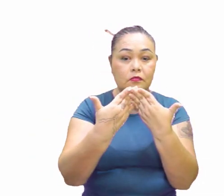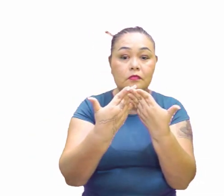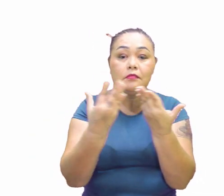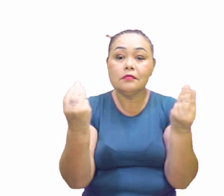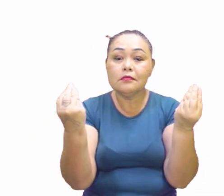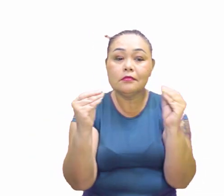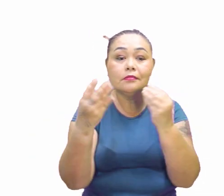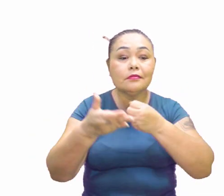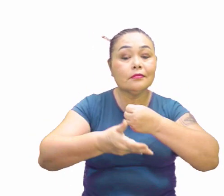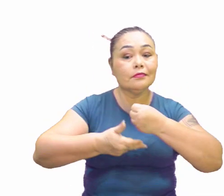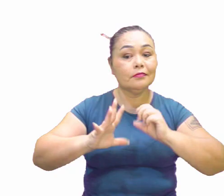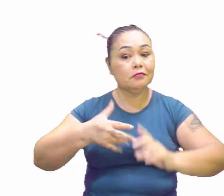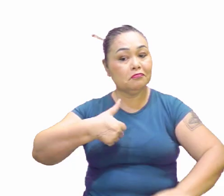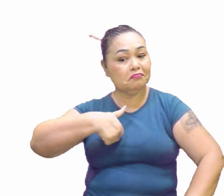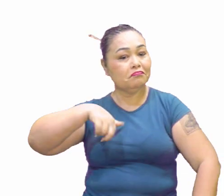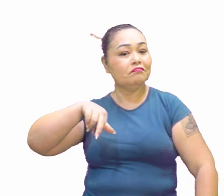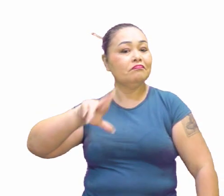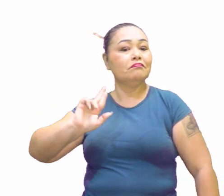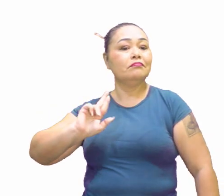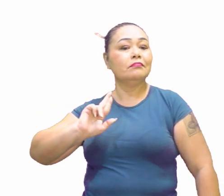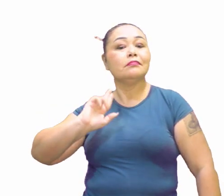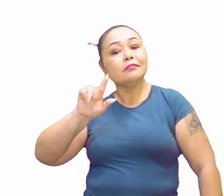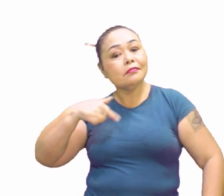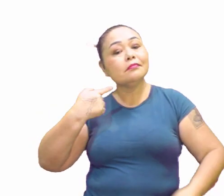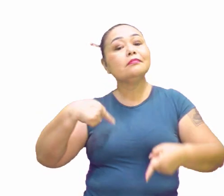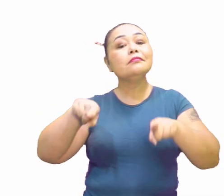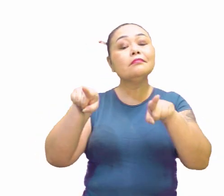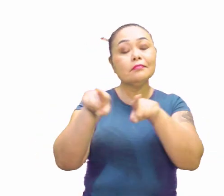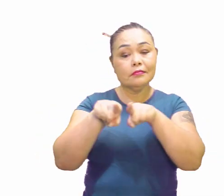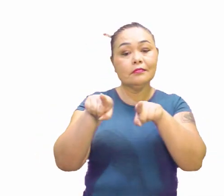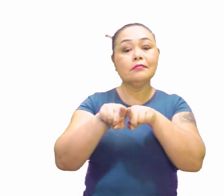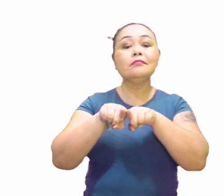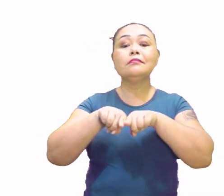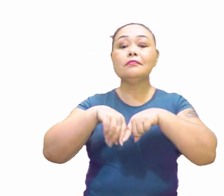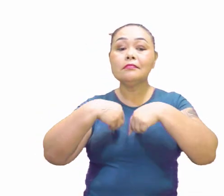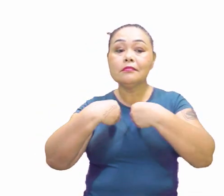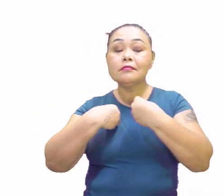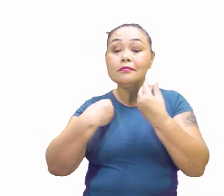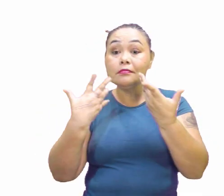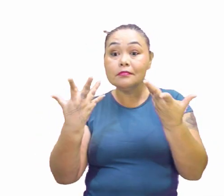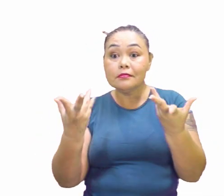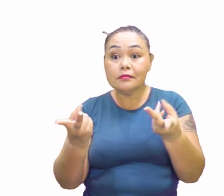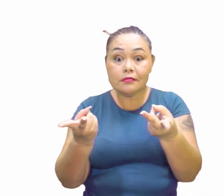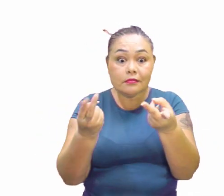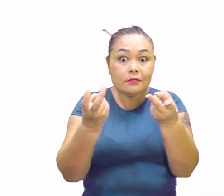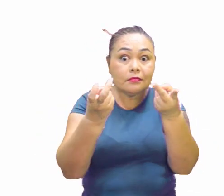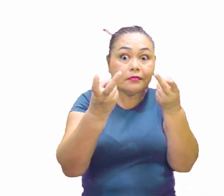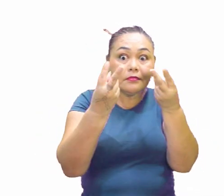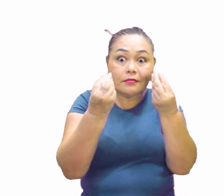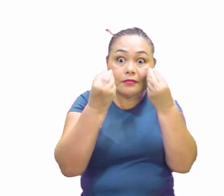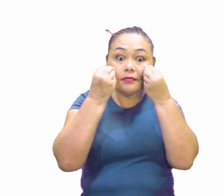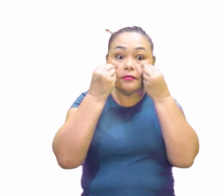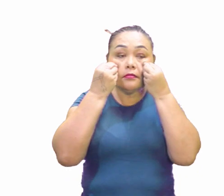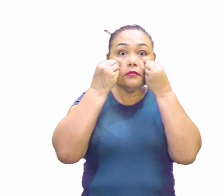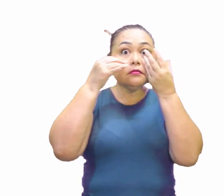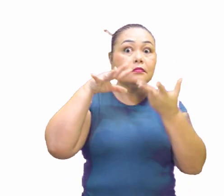um formato baseado na autonomia e na construção de novas perspectivas de